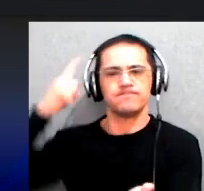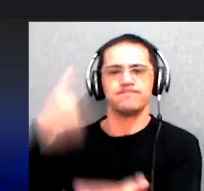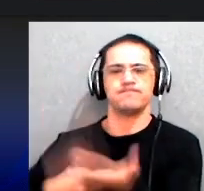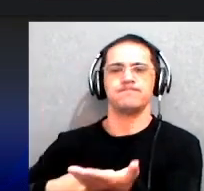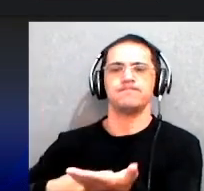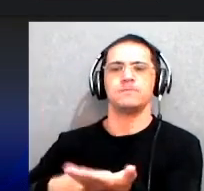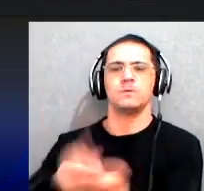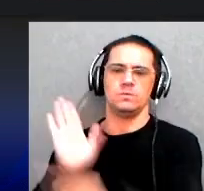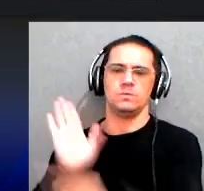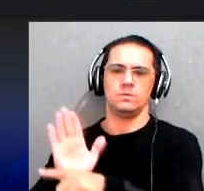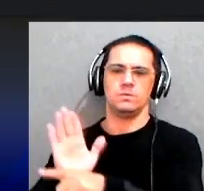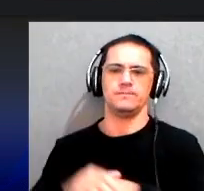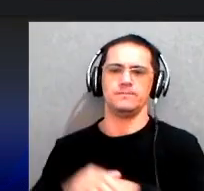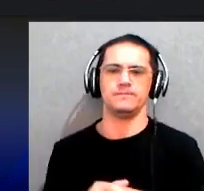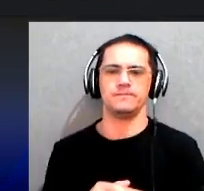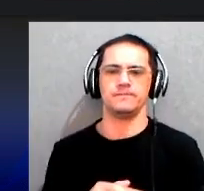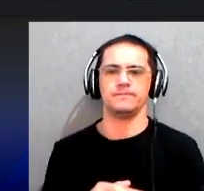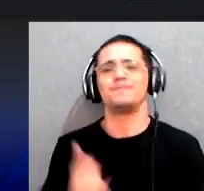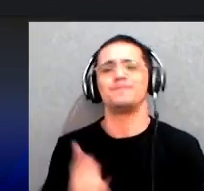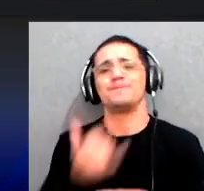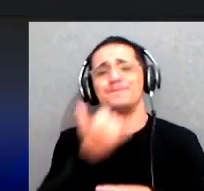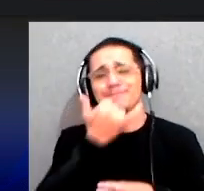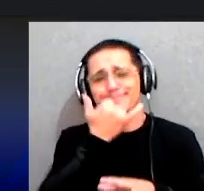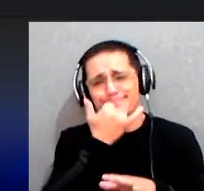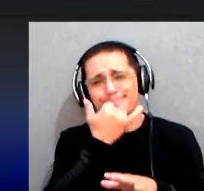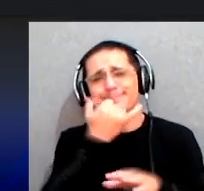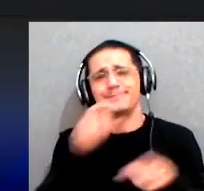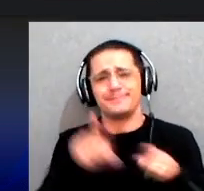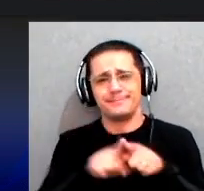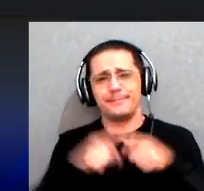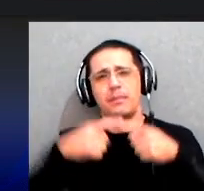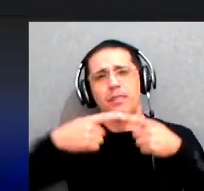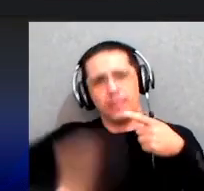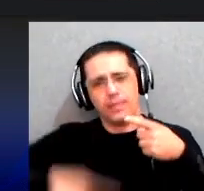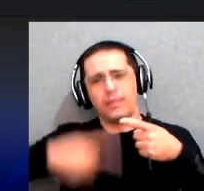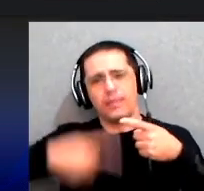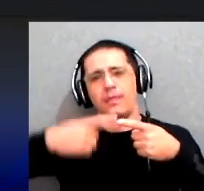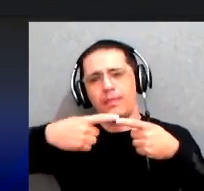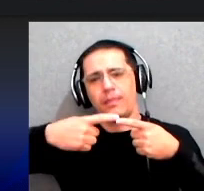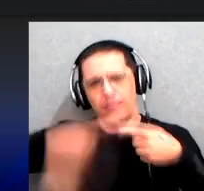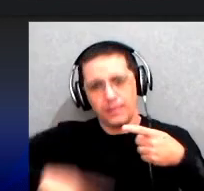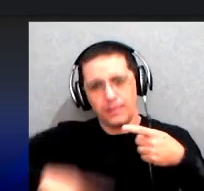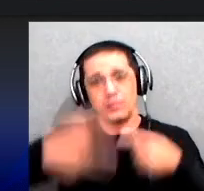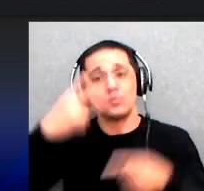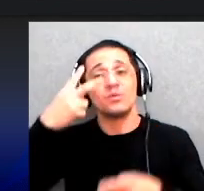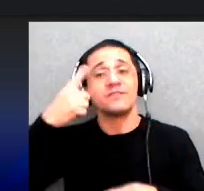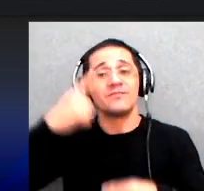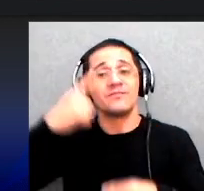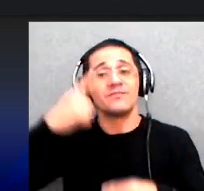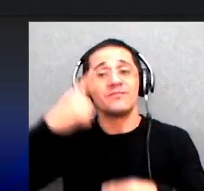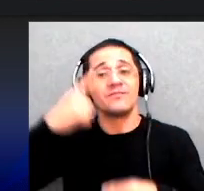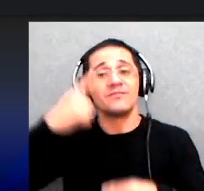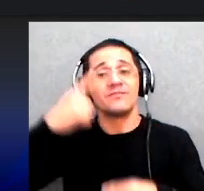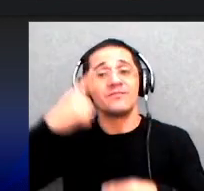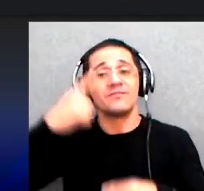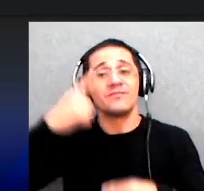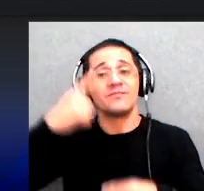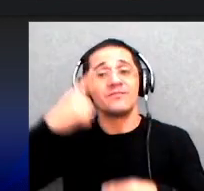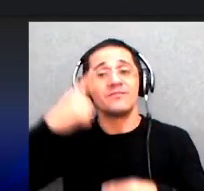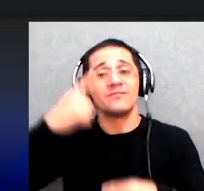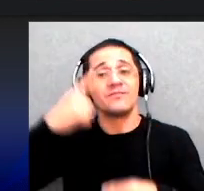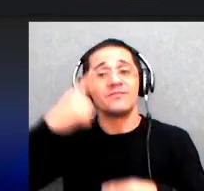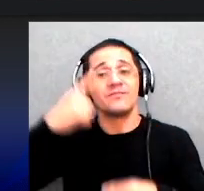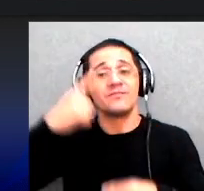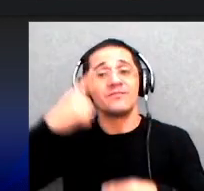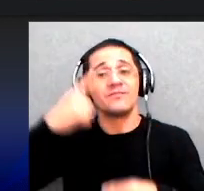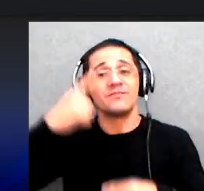escusas pela queda duas vezes da internet deste advogado, eu gostaria de encaminhar as